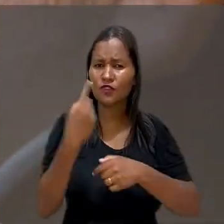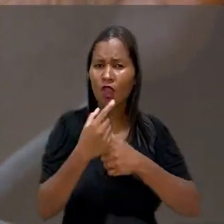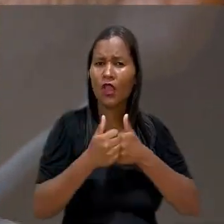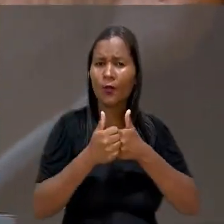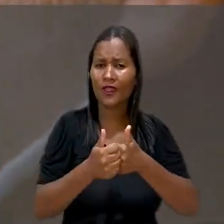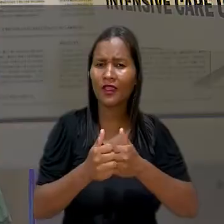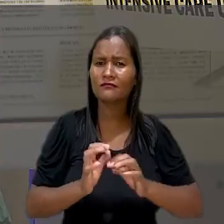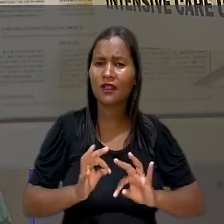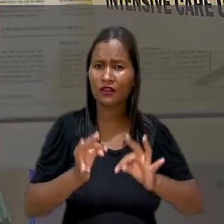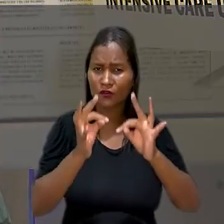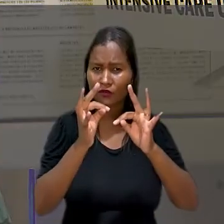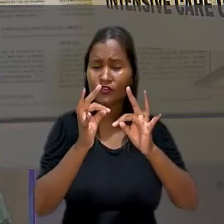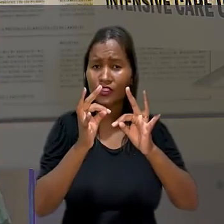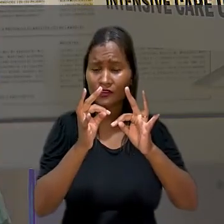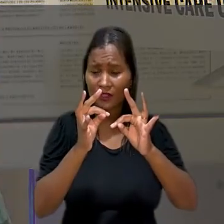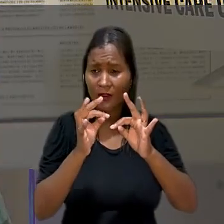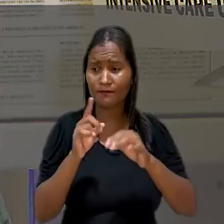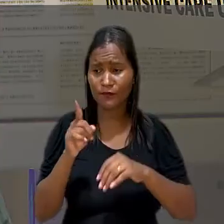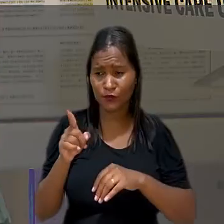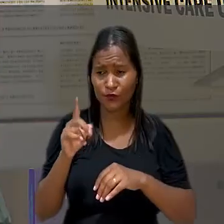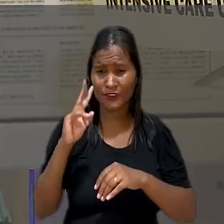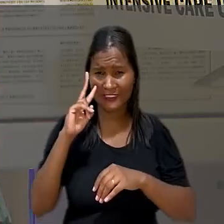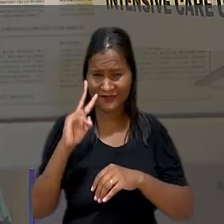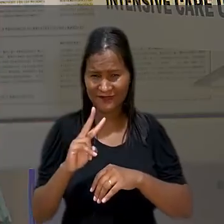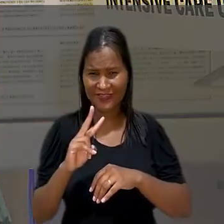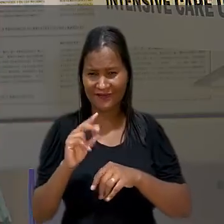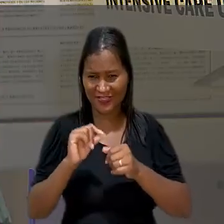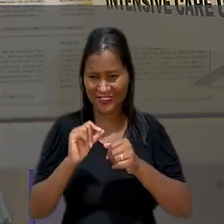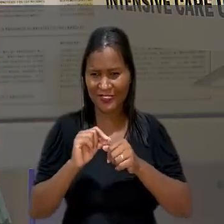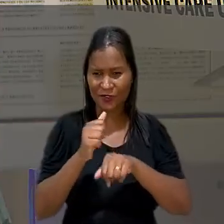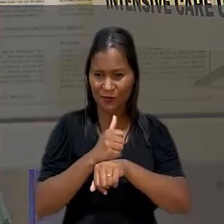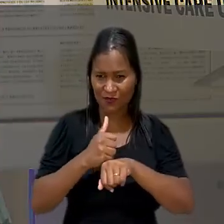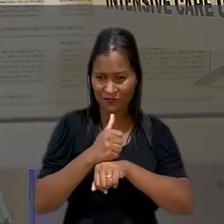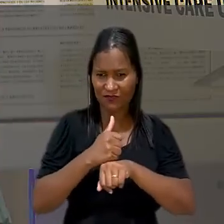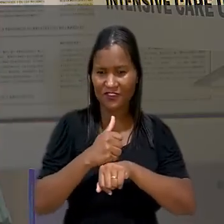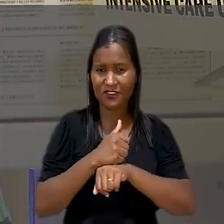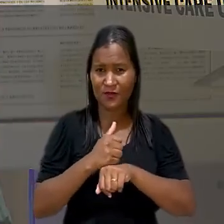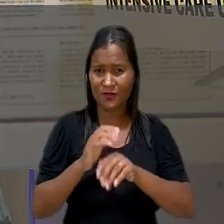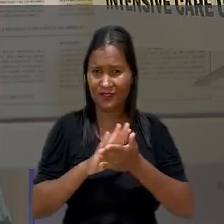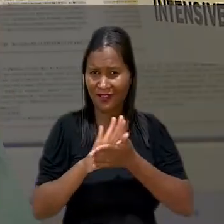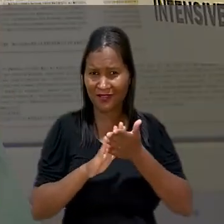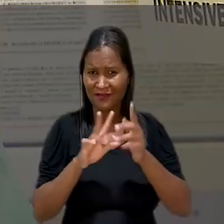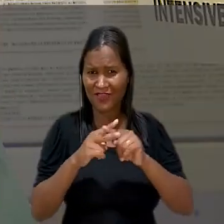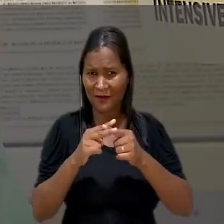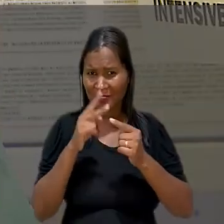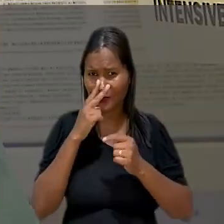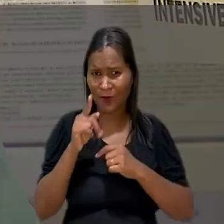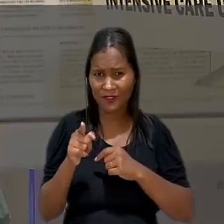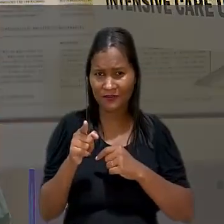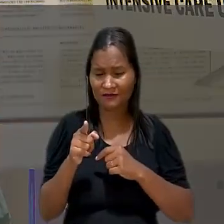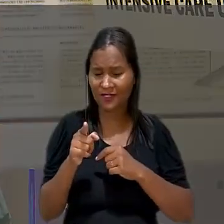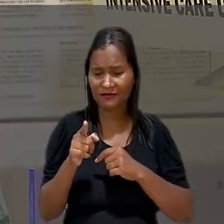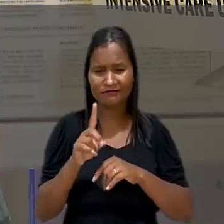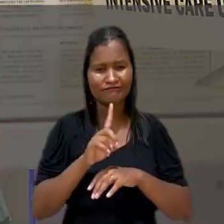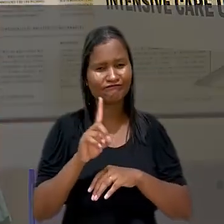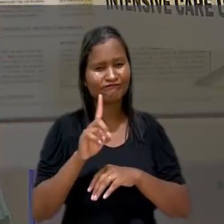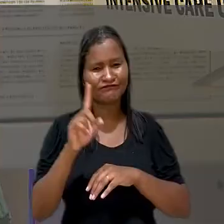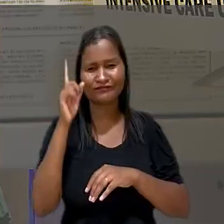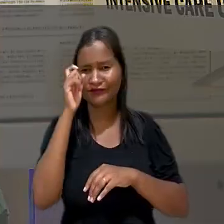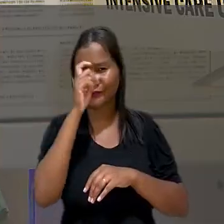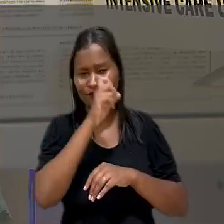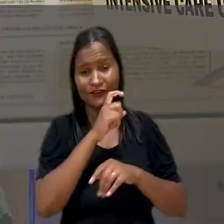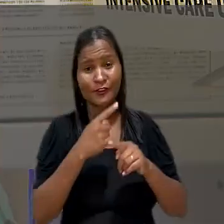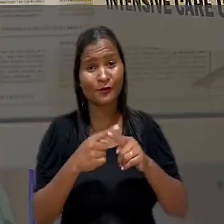da tecnologia, a senhora se vê exercendo sua profissão sem ferramentas como essa? Muito difícil, porque